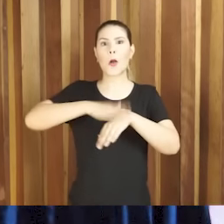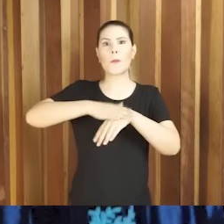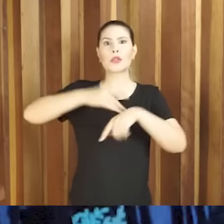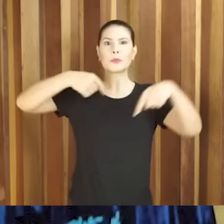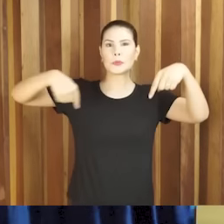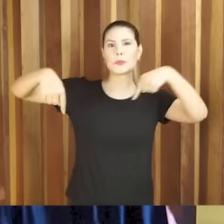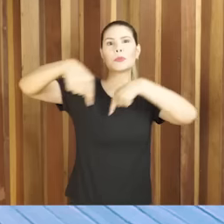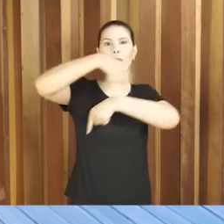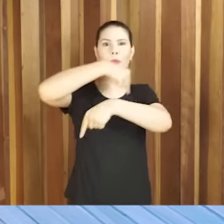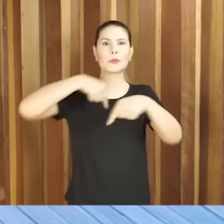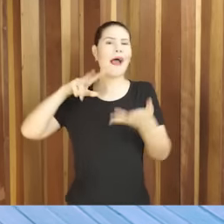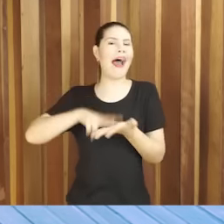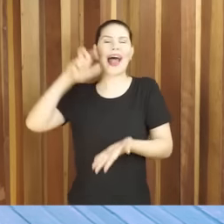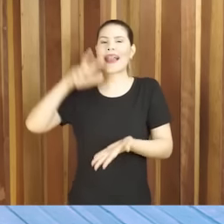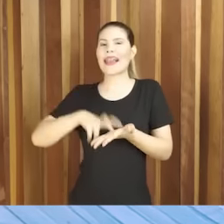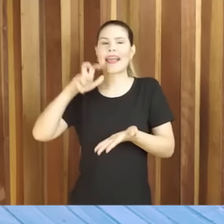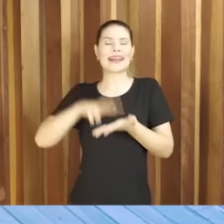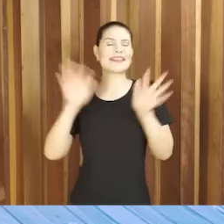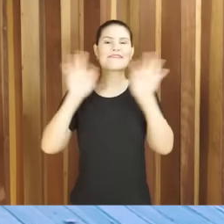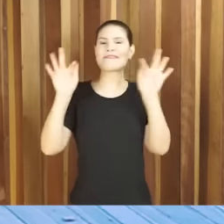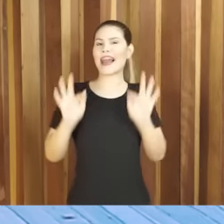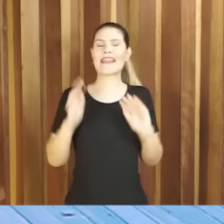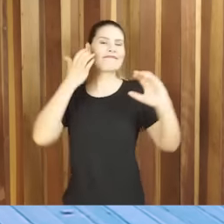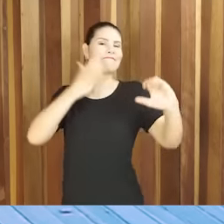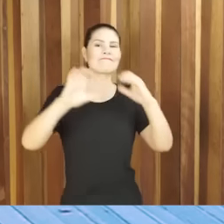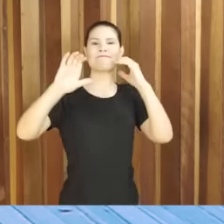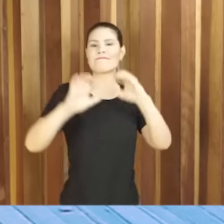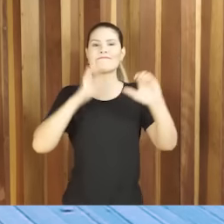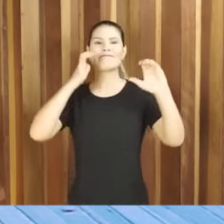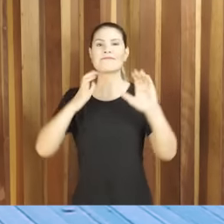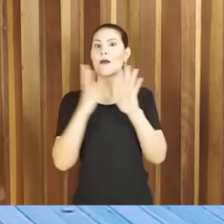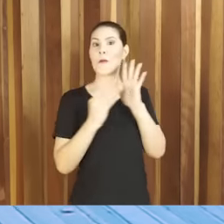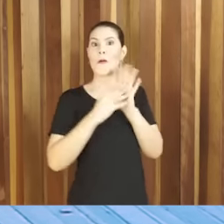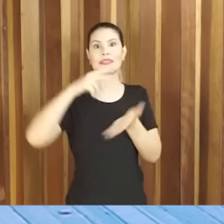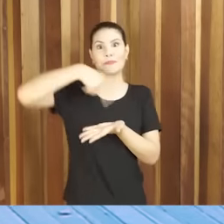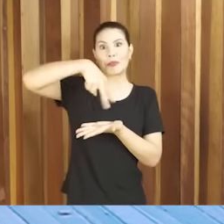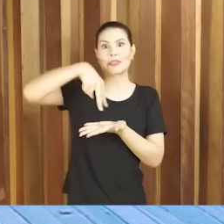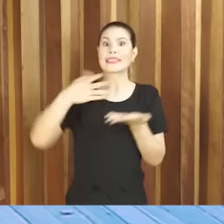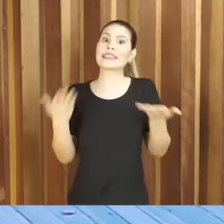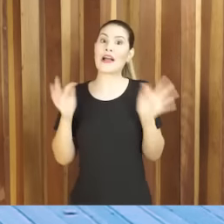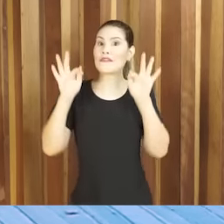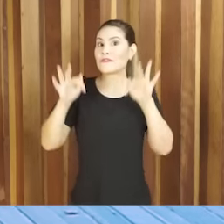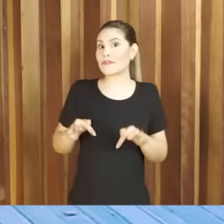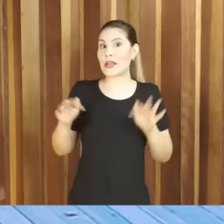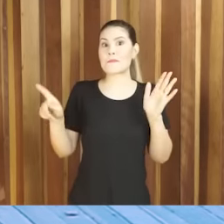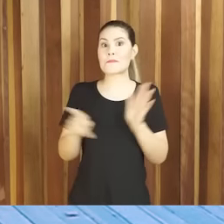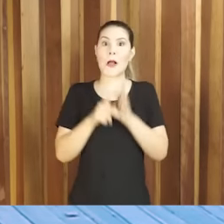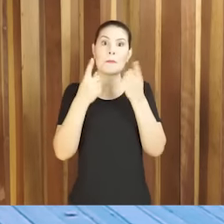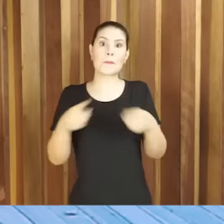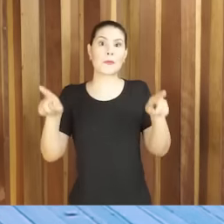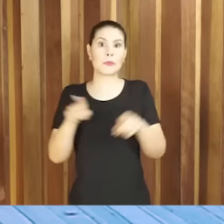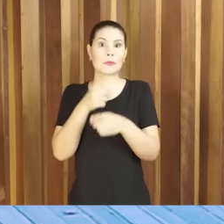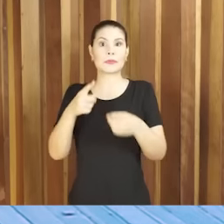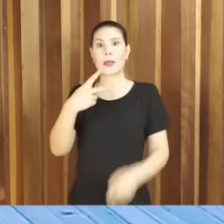de rodear. Vamos girar com muita alegria, cantando e dançando essa coreografia. E assim se termina